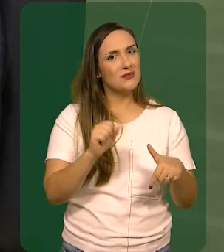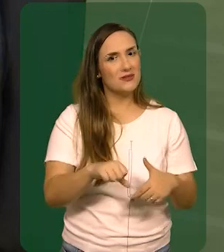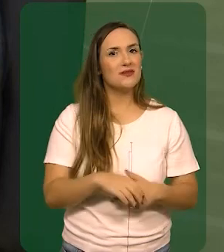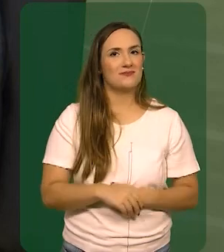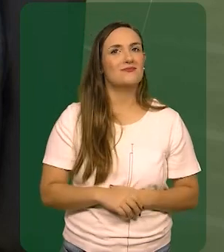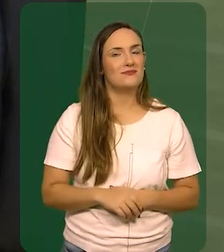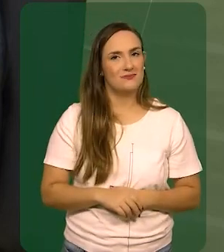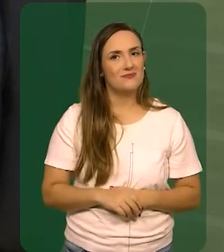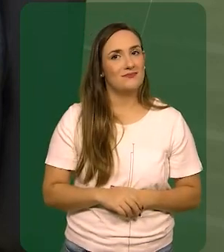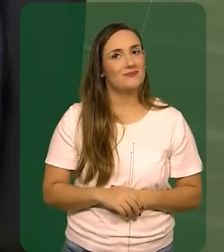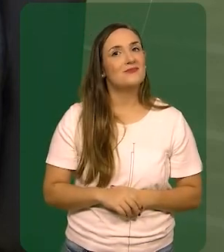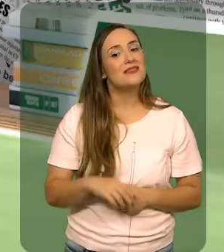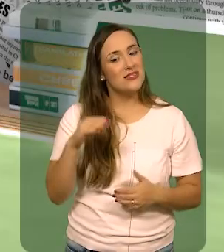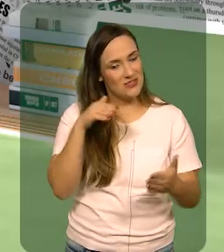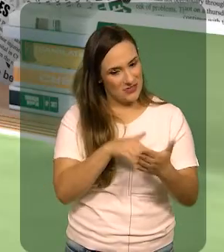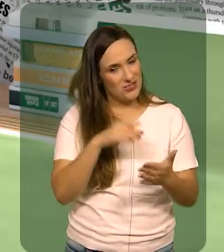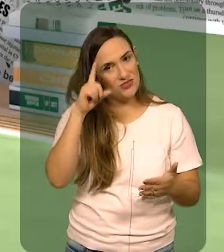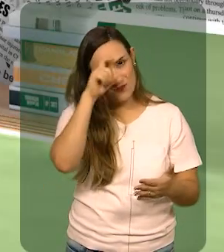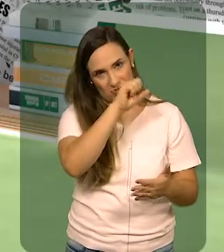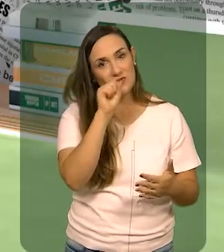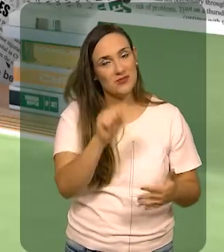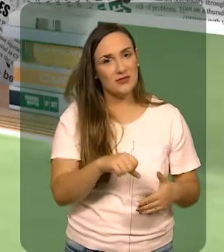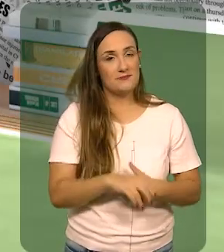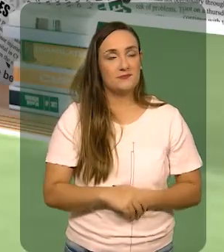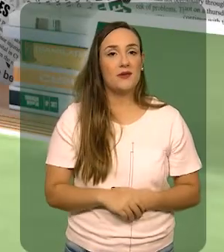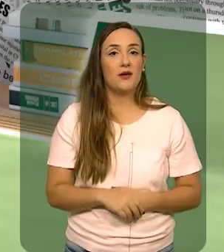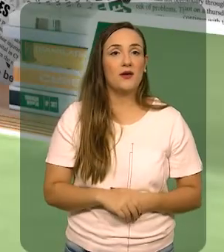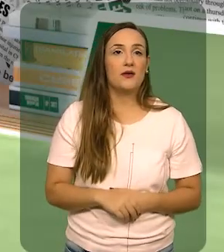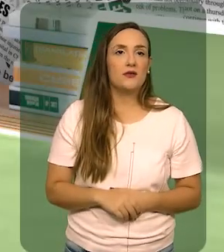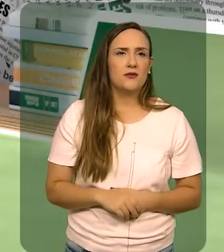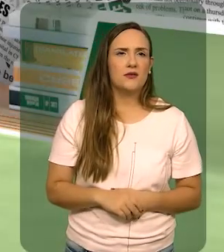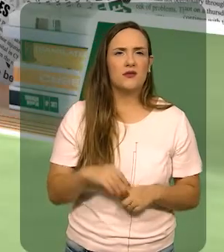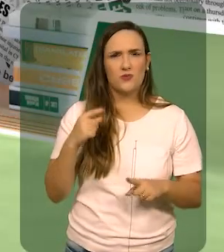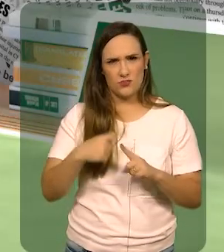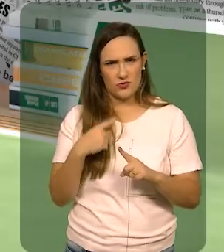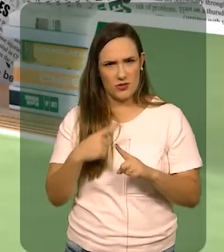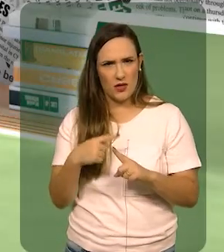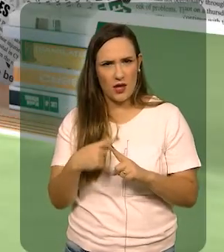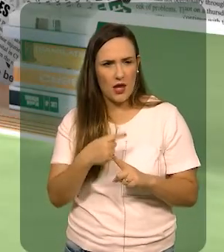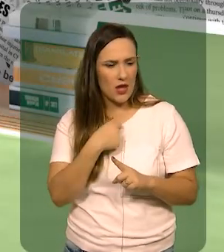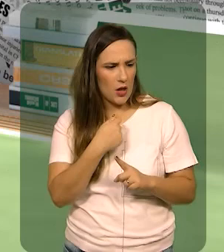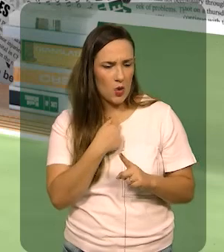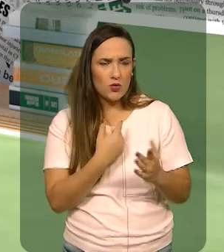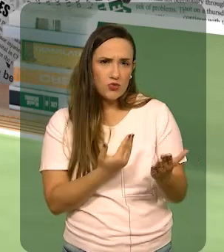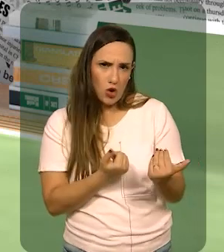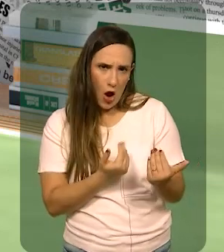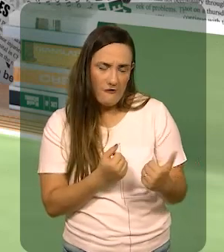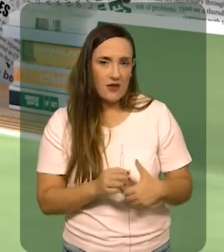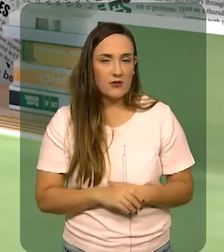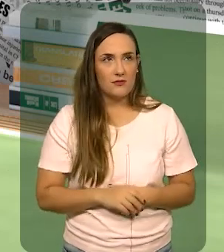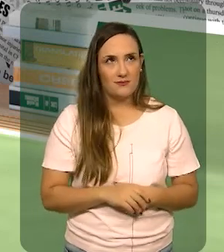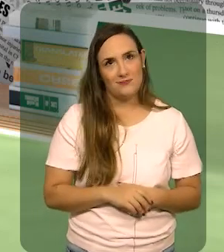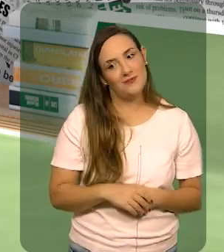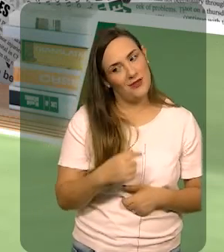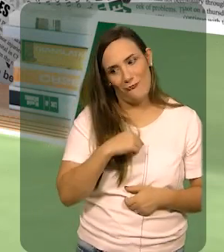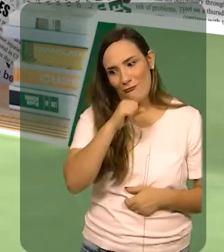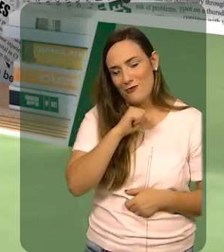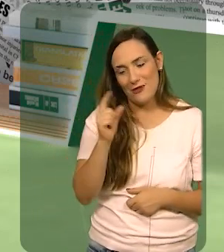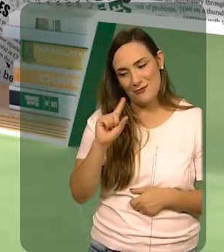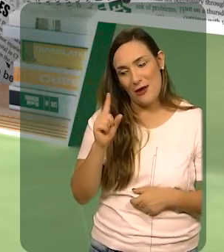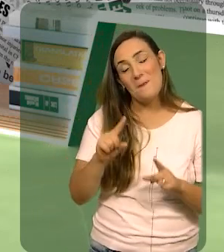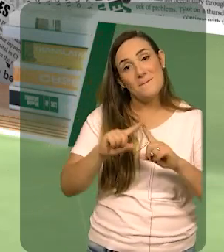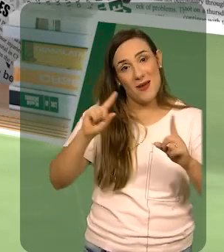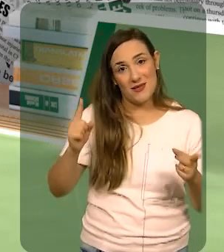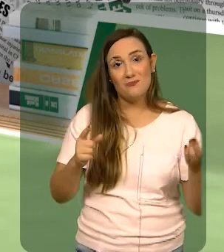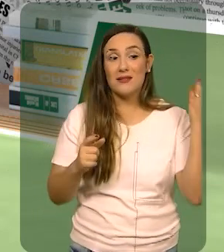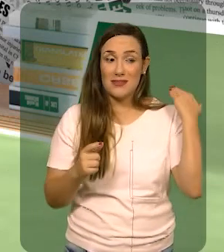assim, de total resistência mesmo. Por quê? Quando eu era mais novo, né? Não estou dizendo que eu sou